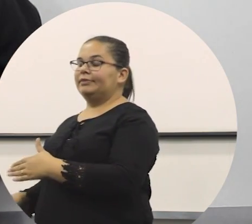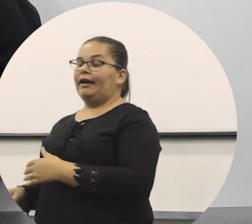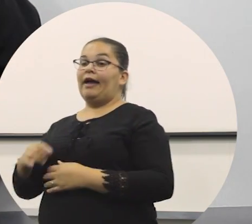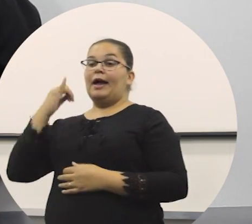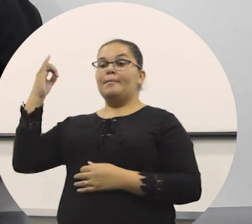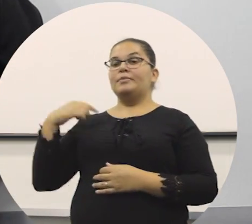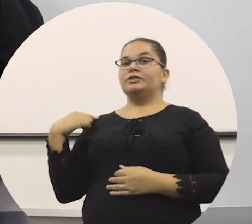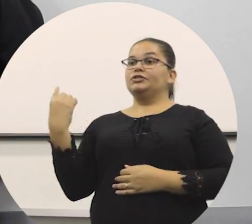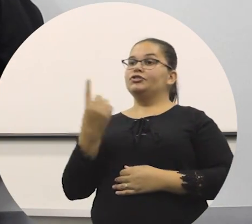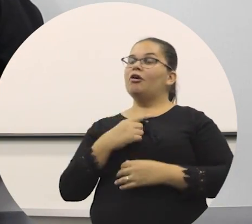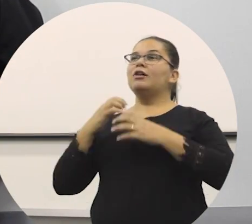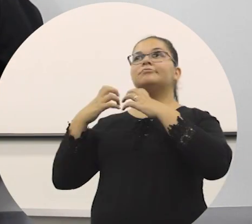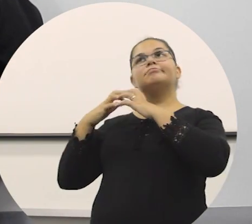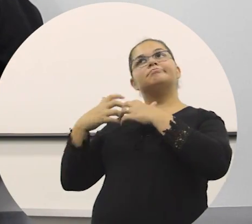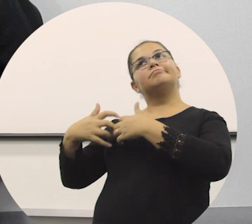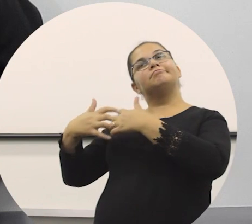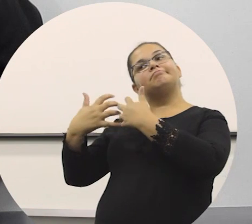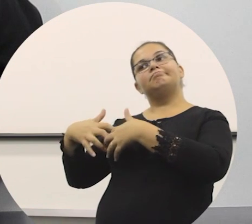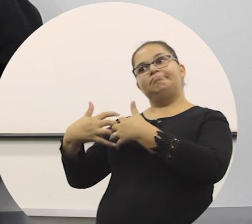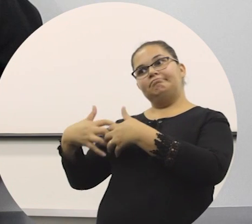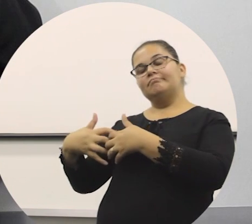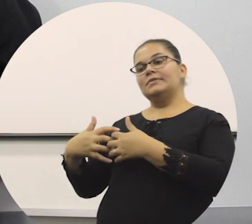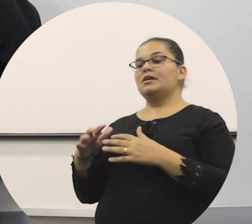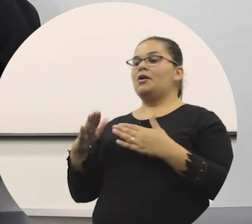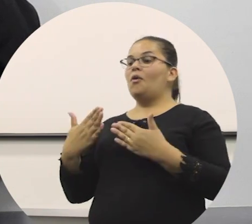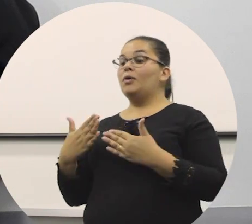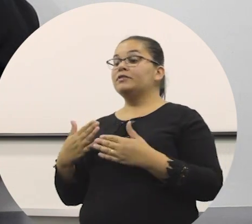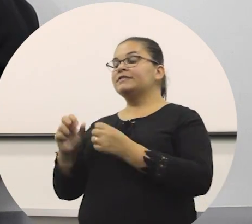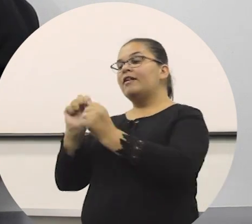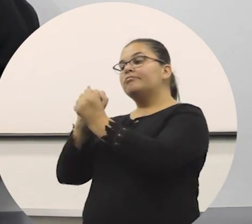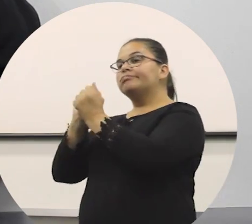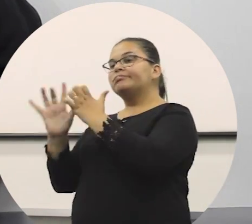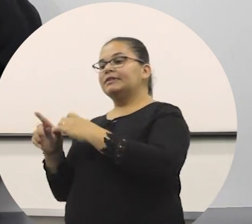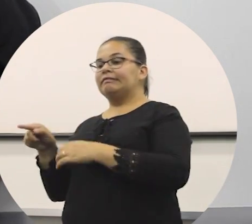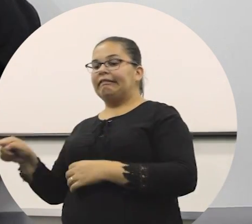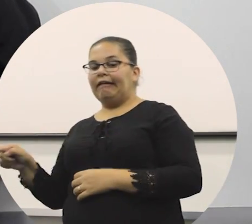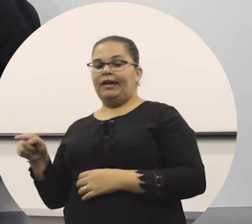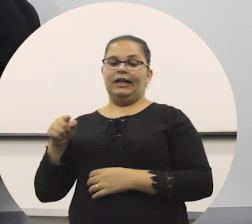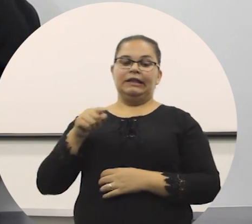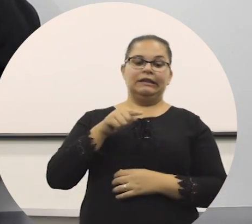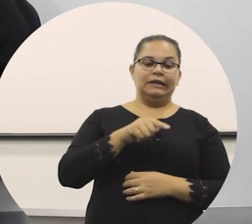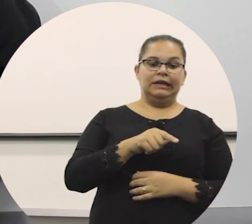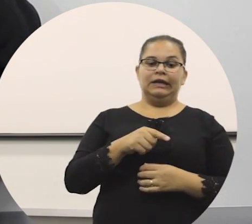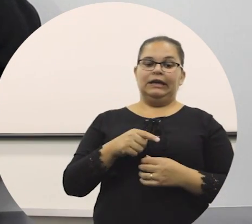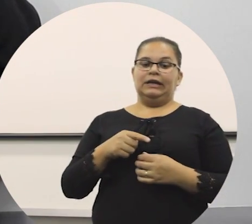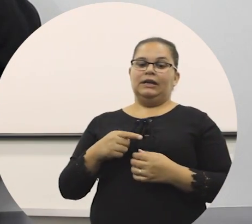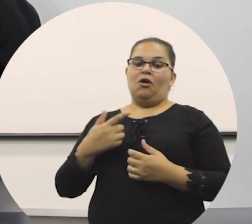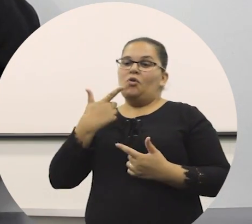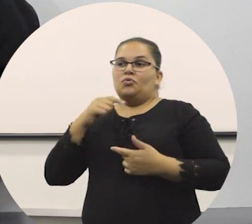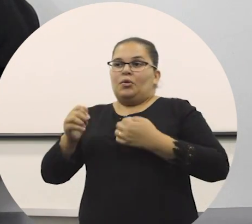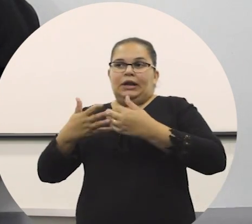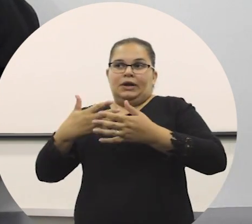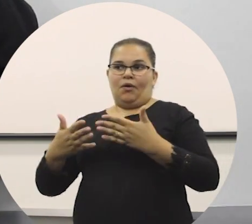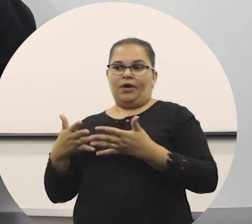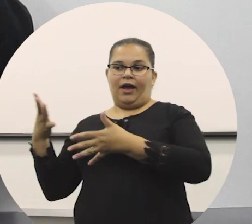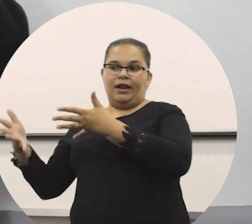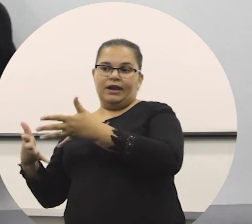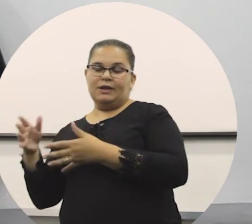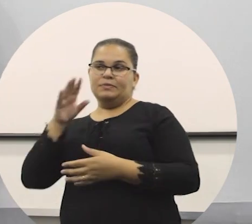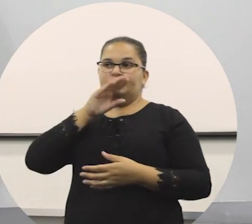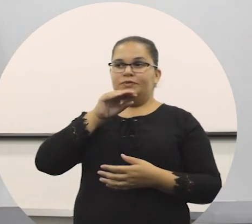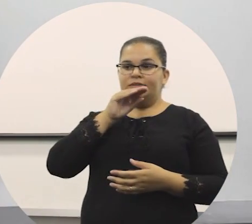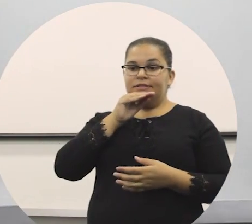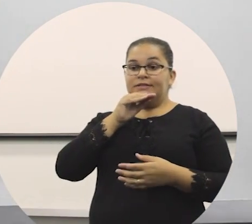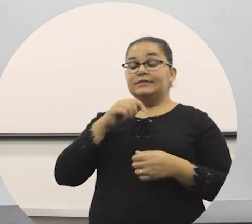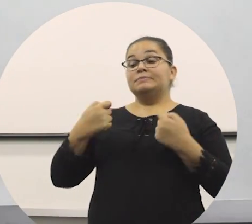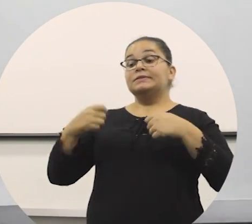né? Porque quando você vai testar a proficiência numa língua, ou uma interferência de uma língua, você tem que garantir que aquela